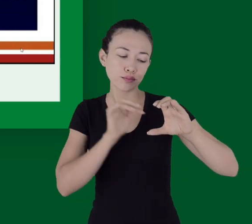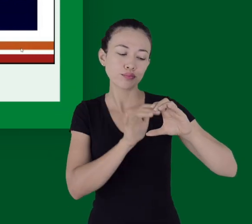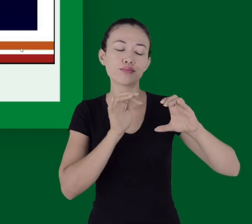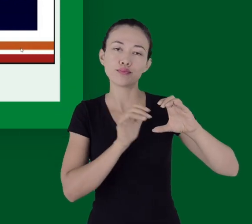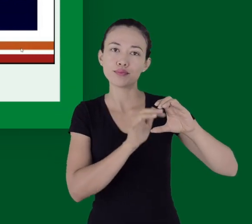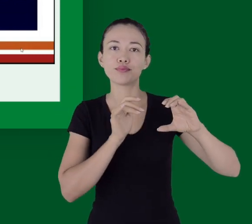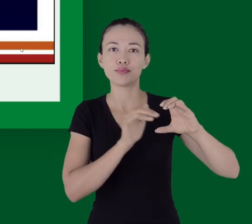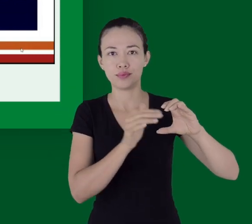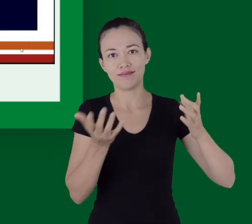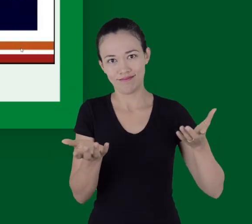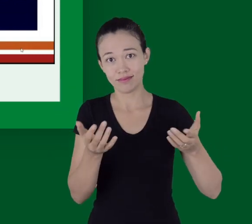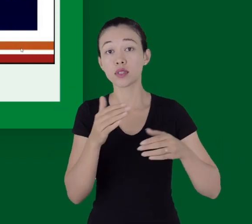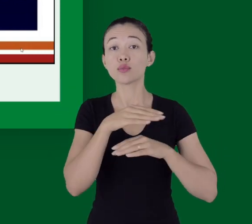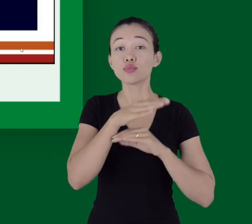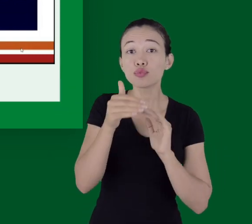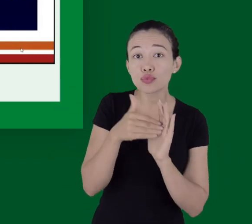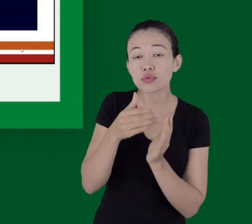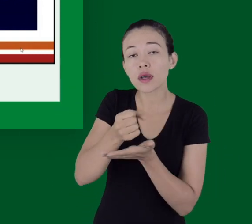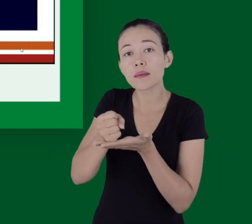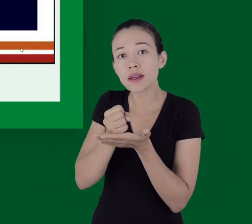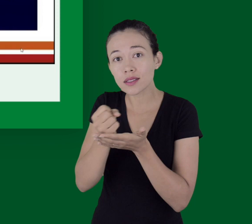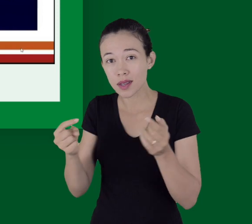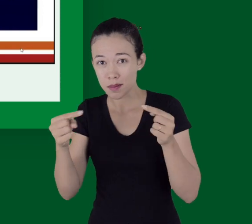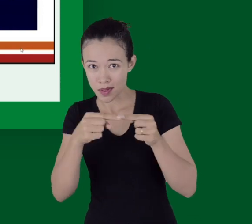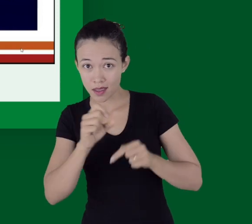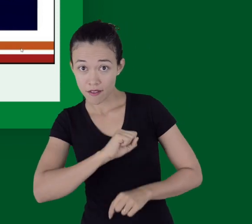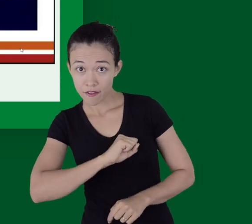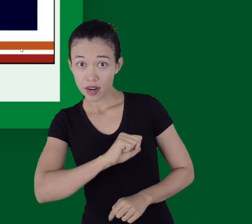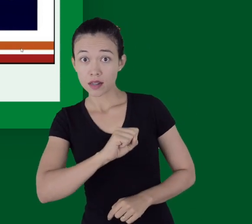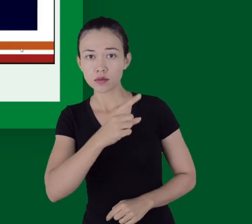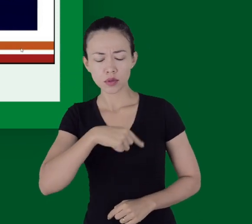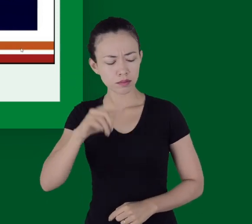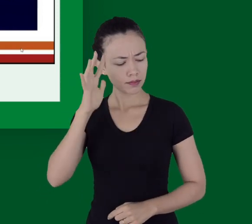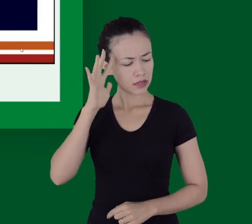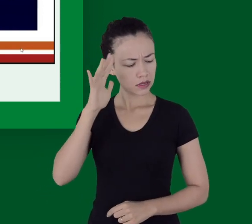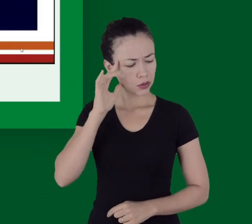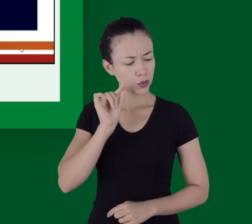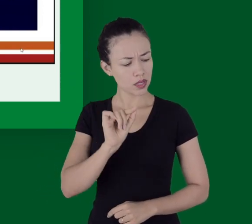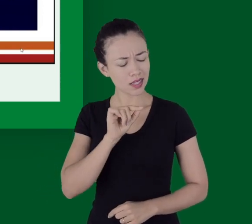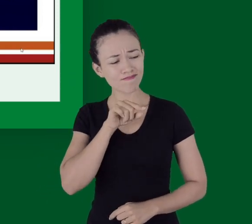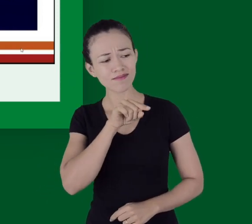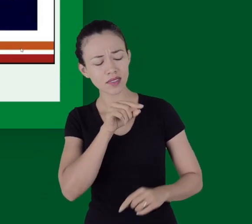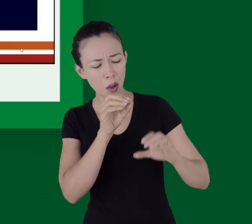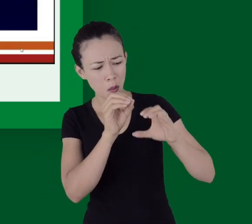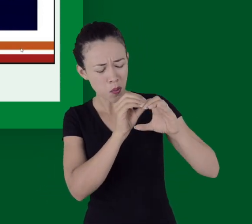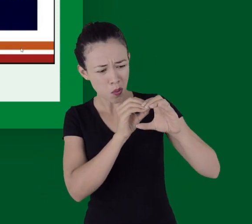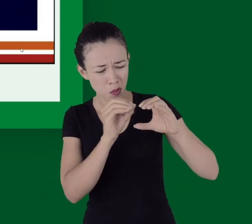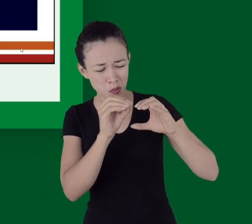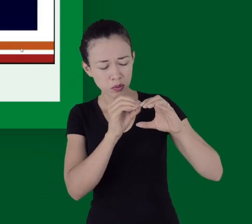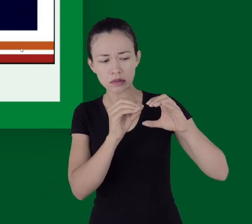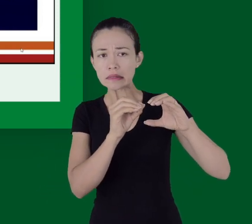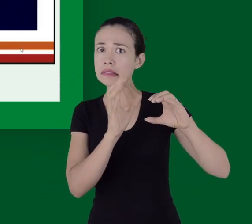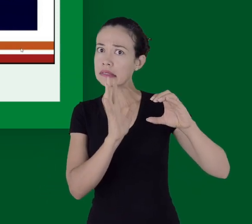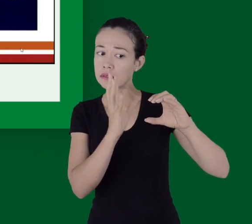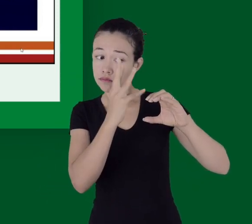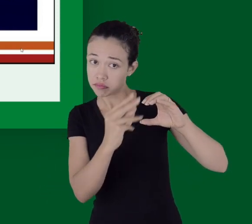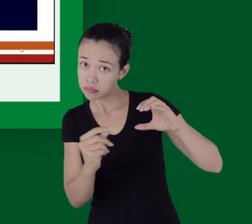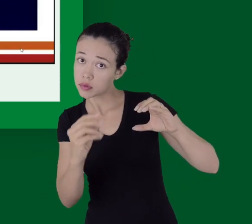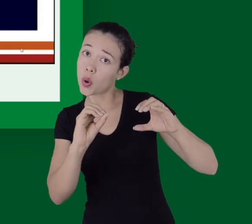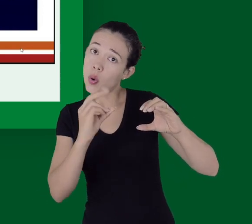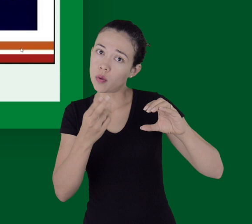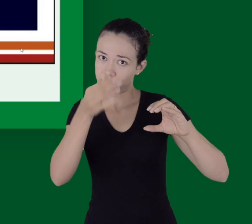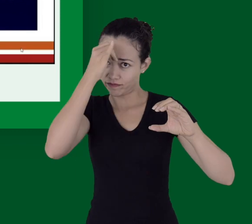todas as medicações que a gente usa para o infarto, a gente está pensando em evitar que esse processo que eu expliquei para vocês agora